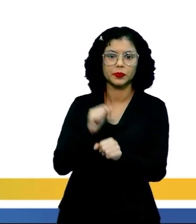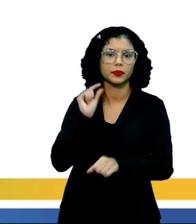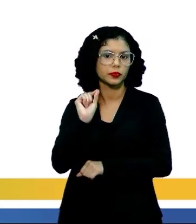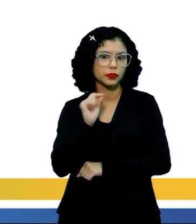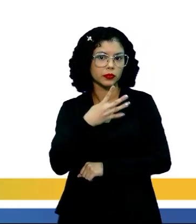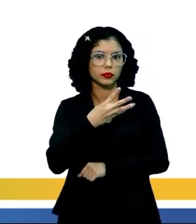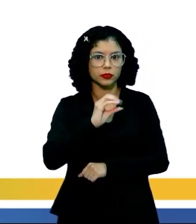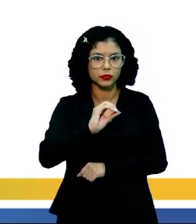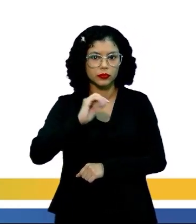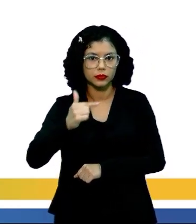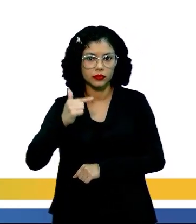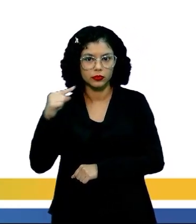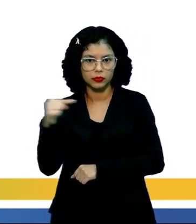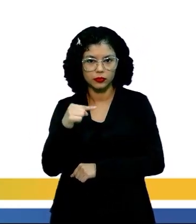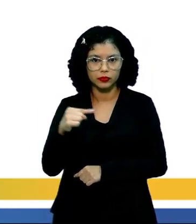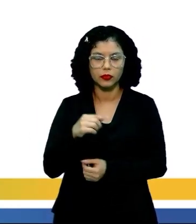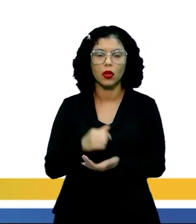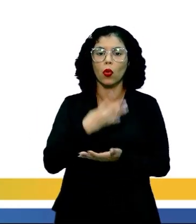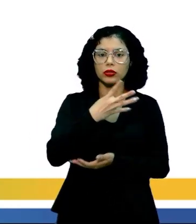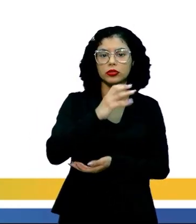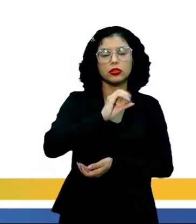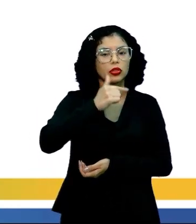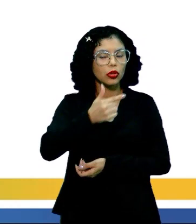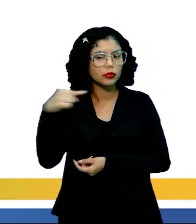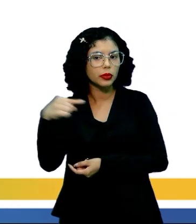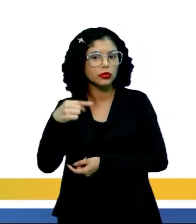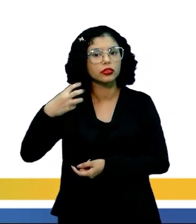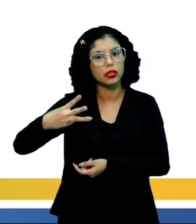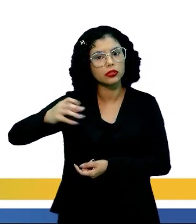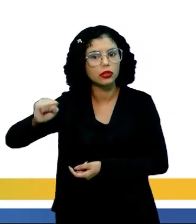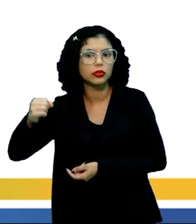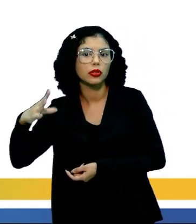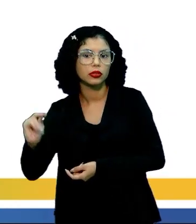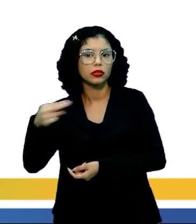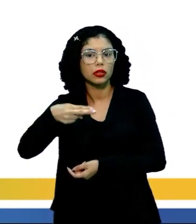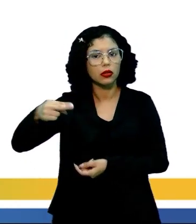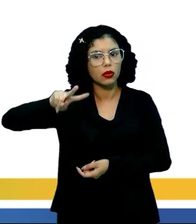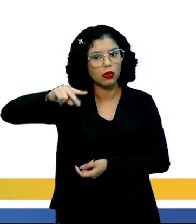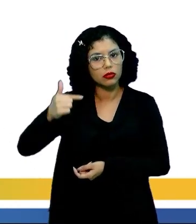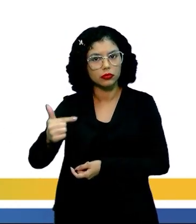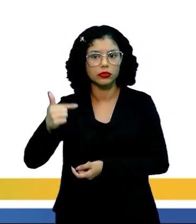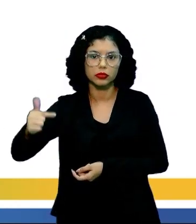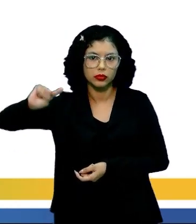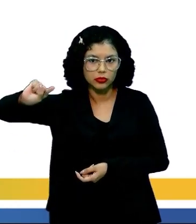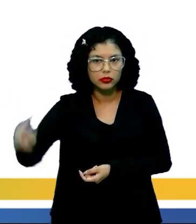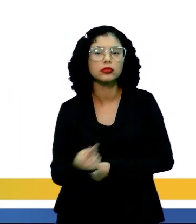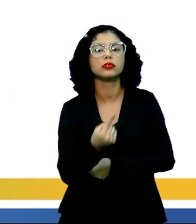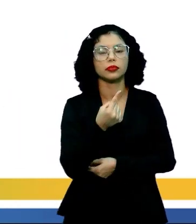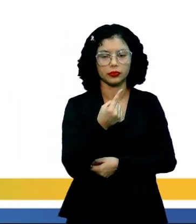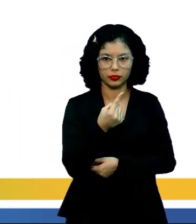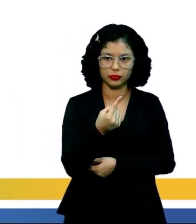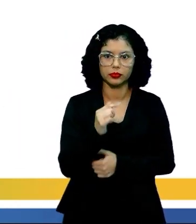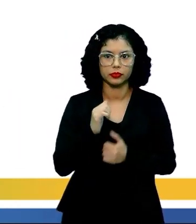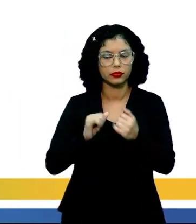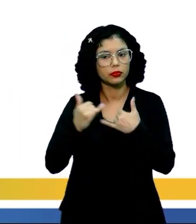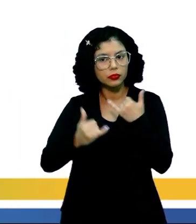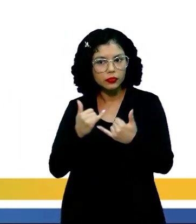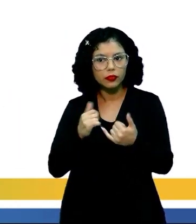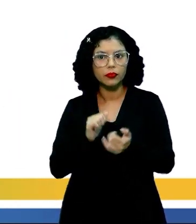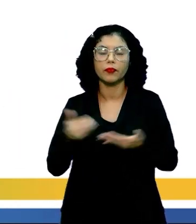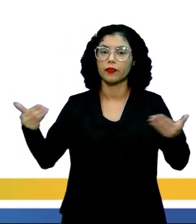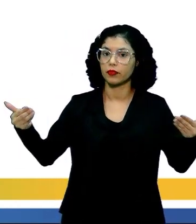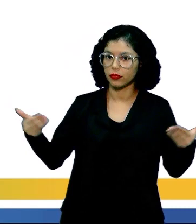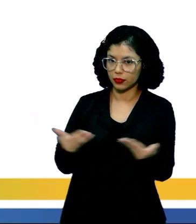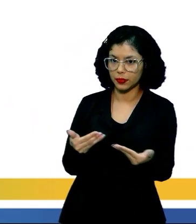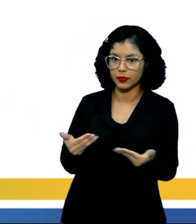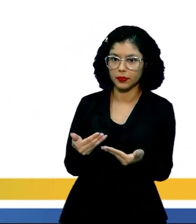de, nós lemos ainda há pouco, 402.000 menos 380, o excedente foi de 22.000